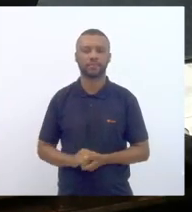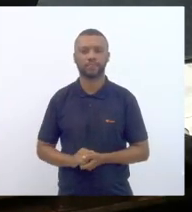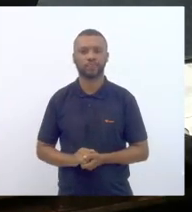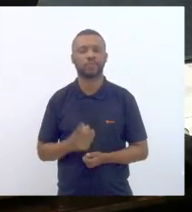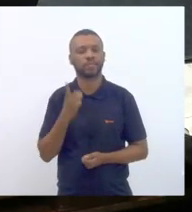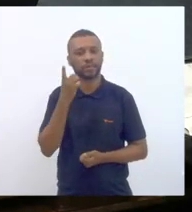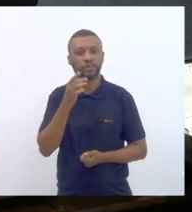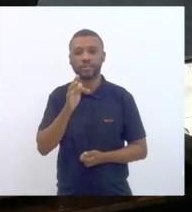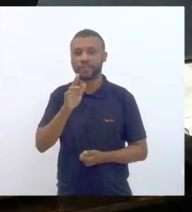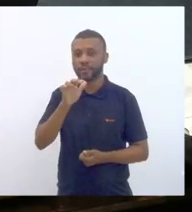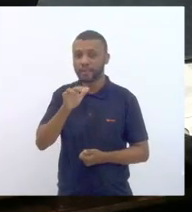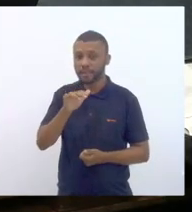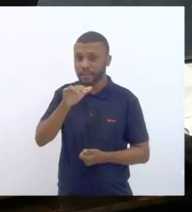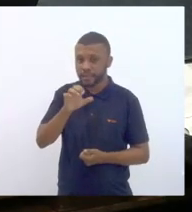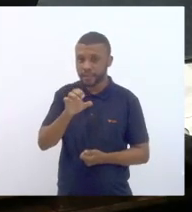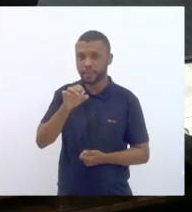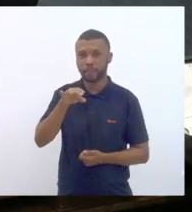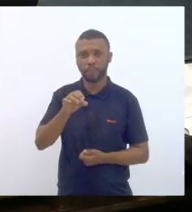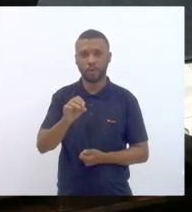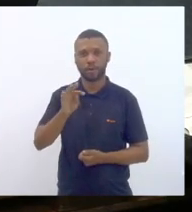Deputada Franciane Mota.